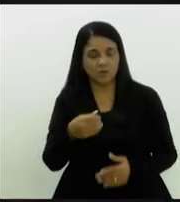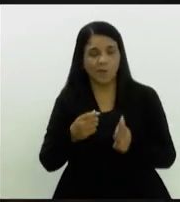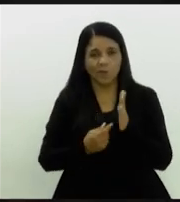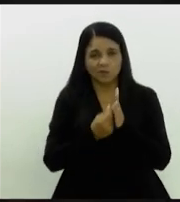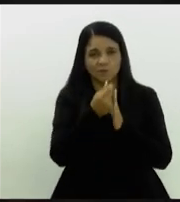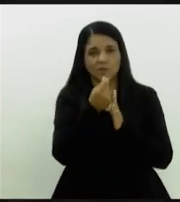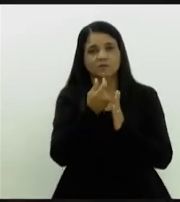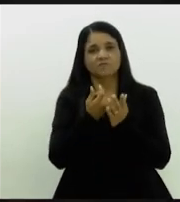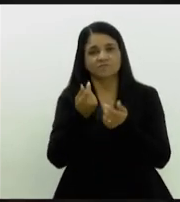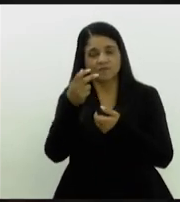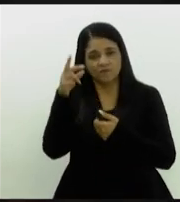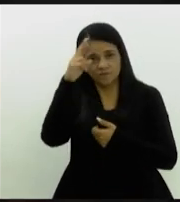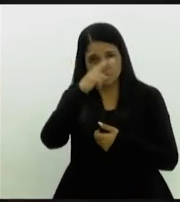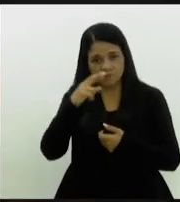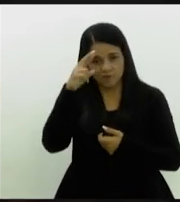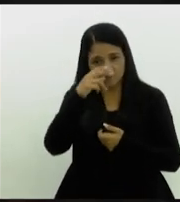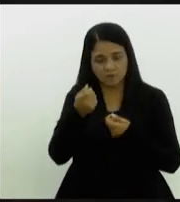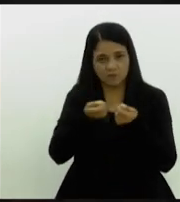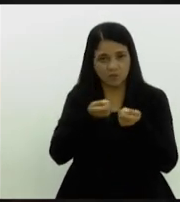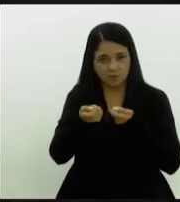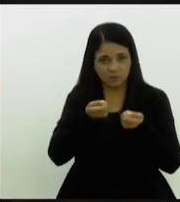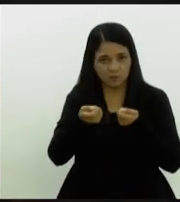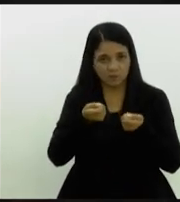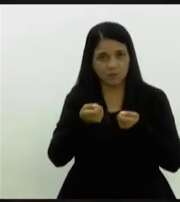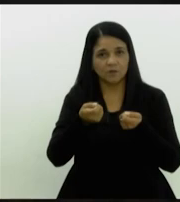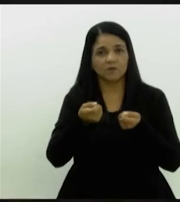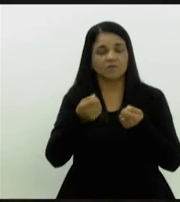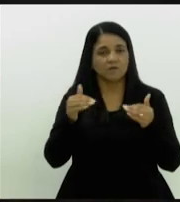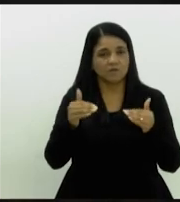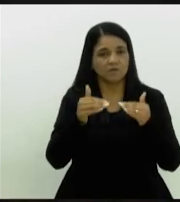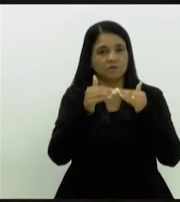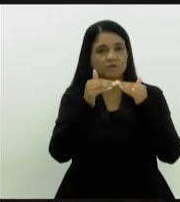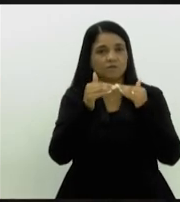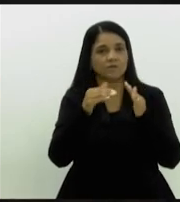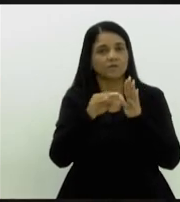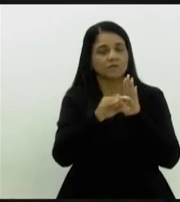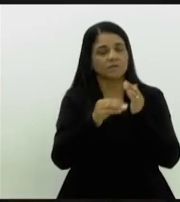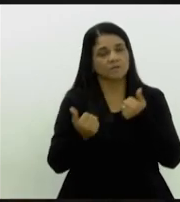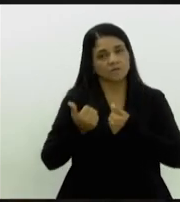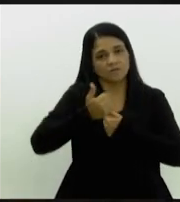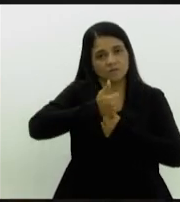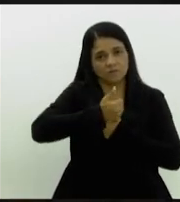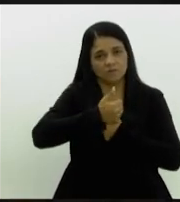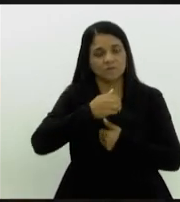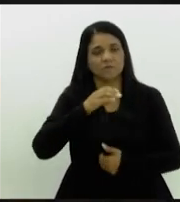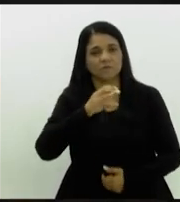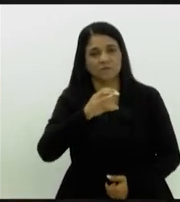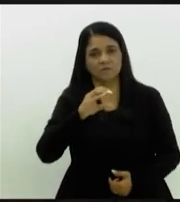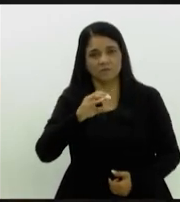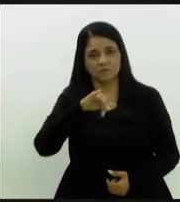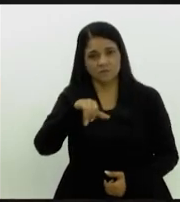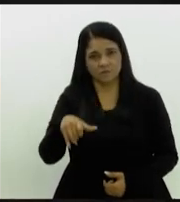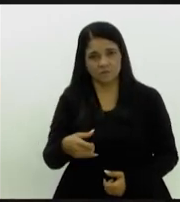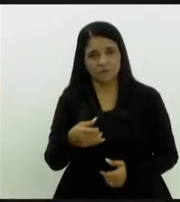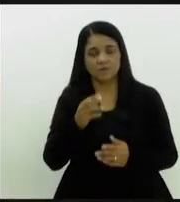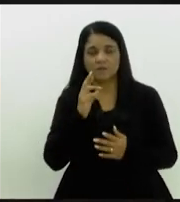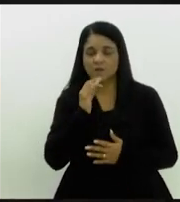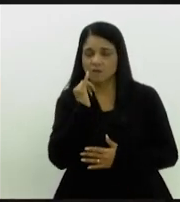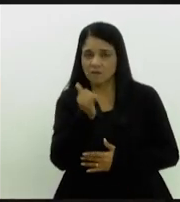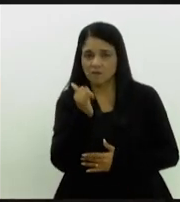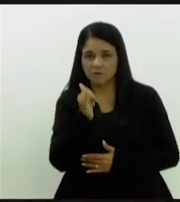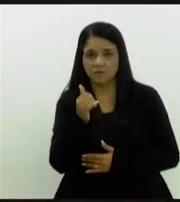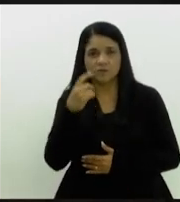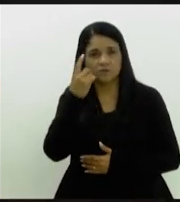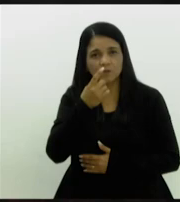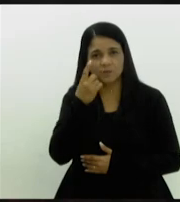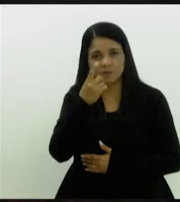orçamento, finanças, fiscalização financeira e controle favorável também com substitutivo da CCJ. Relatores,